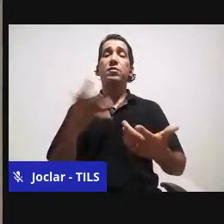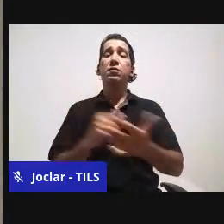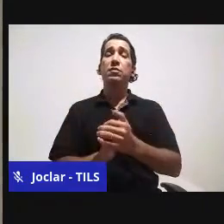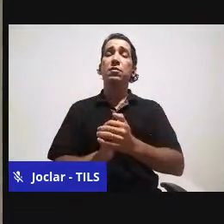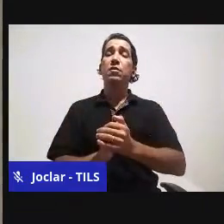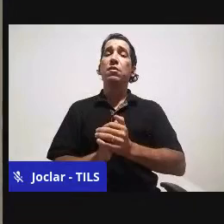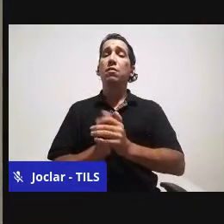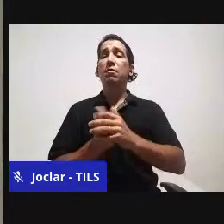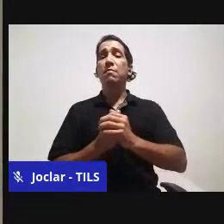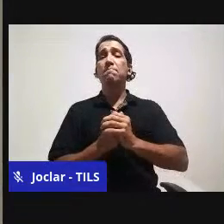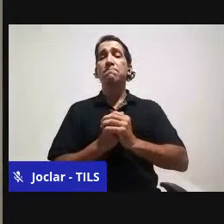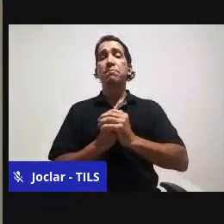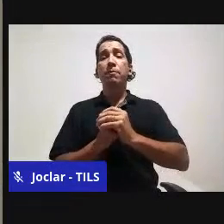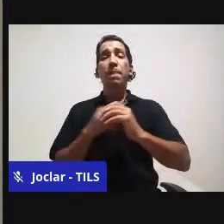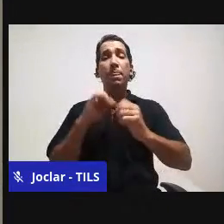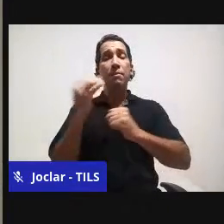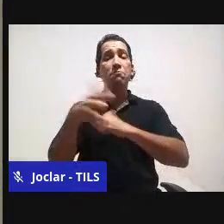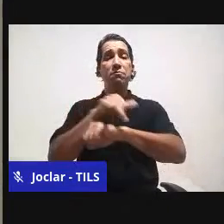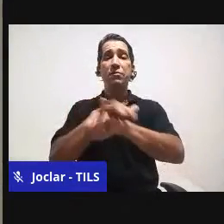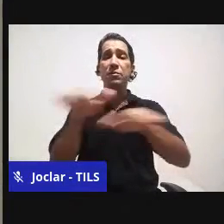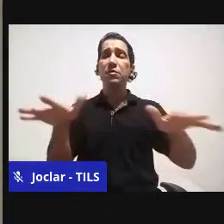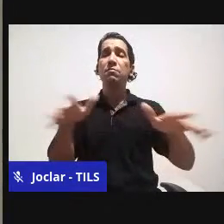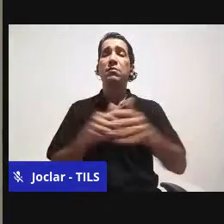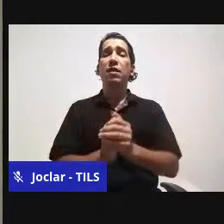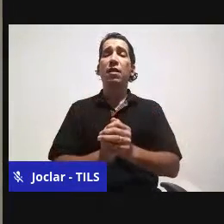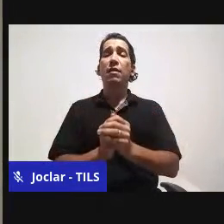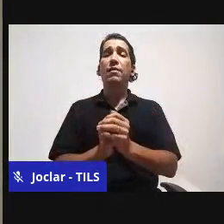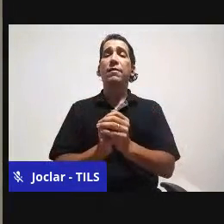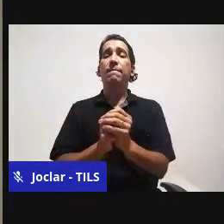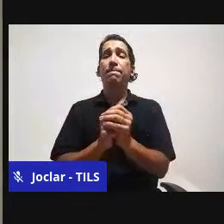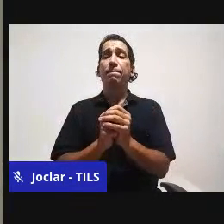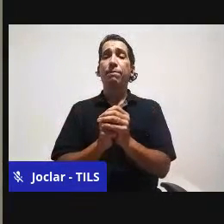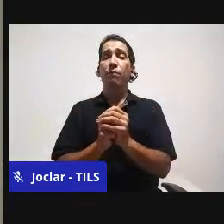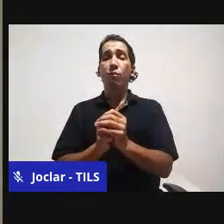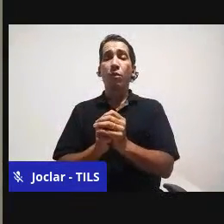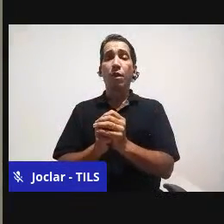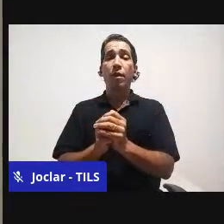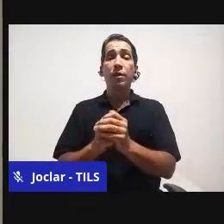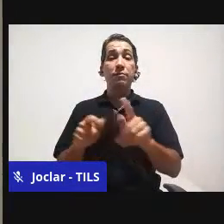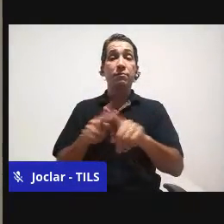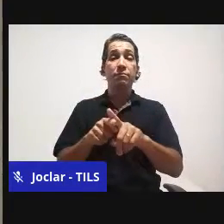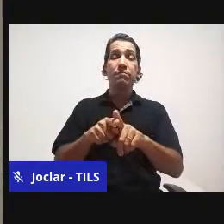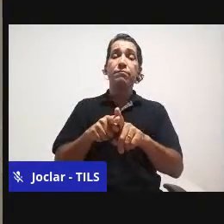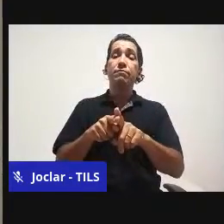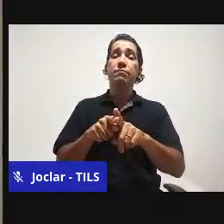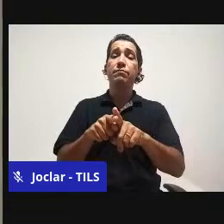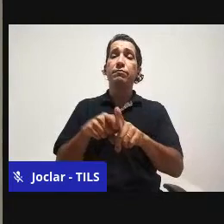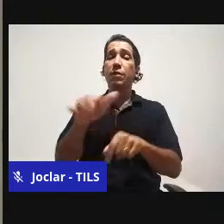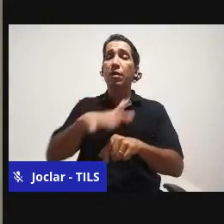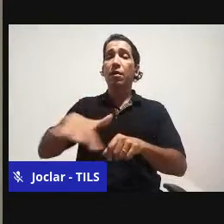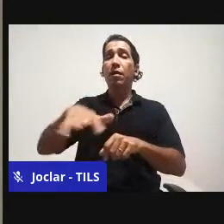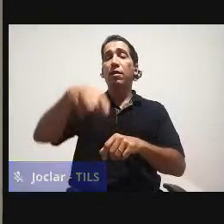aí um aumento significativo, né? O setor de manufatura, como foi bem